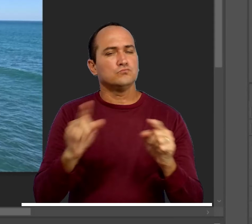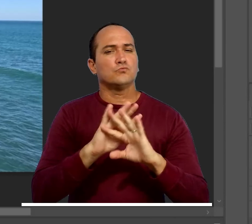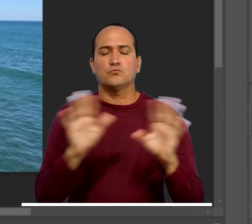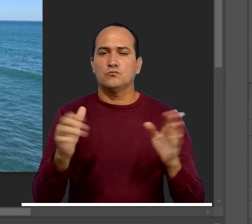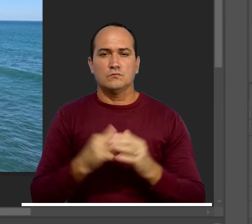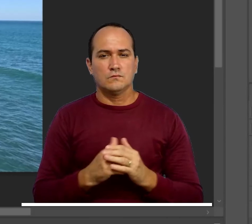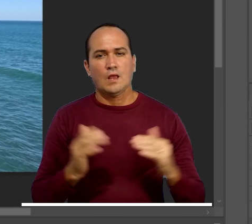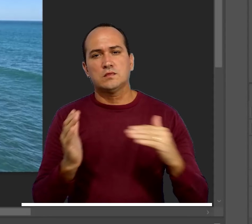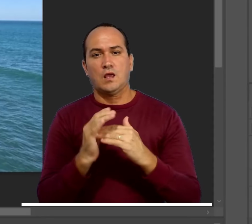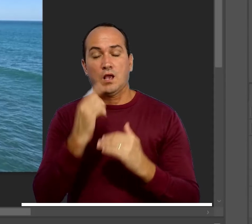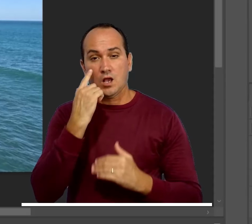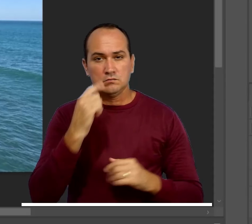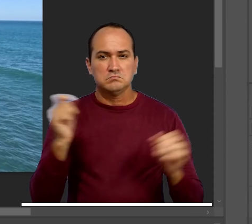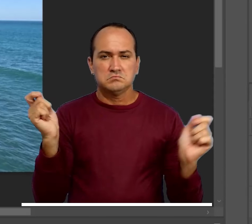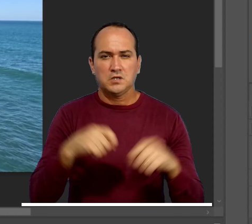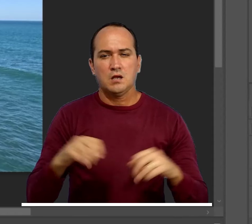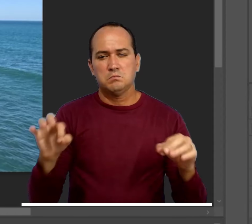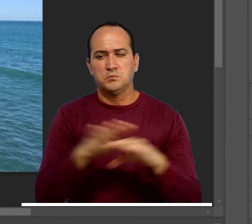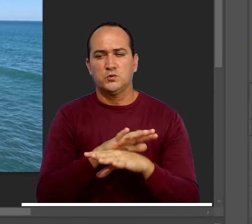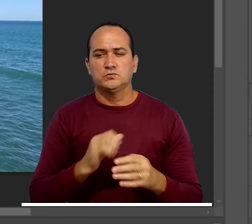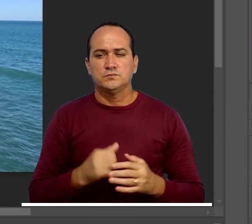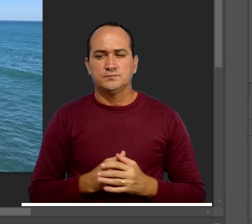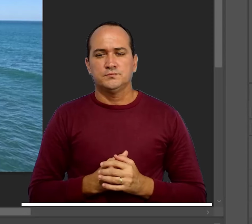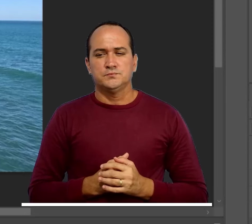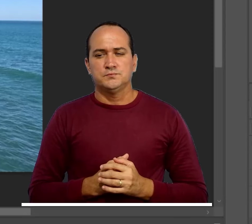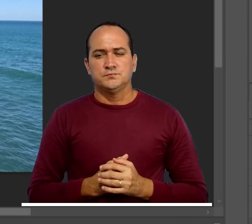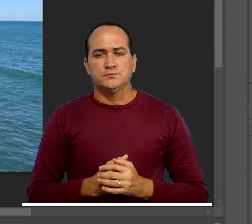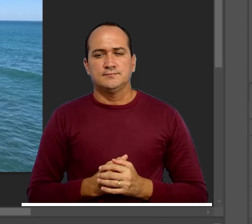Até aqui, ó. Acho que é suficiente.